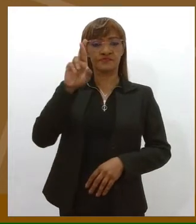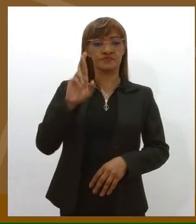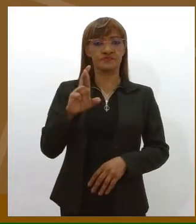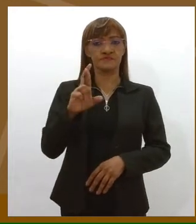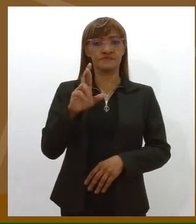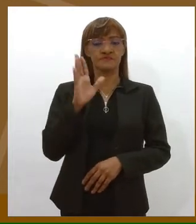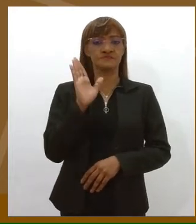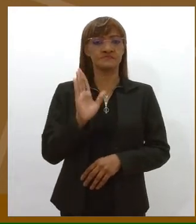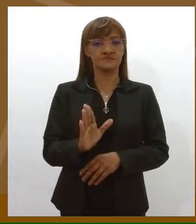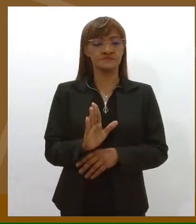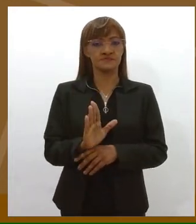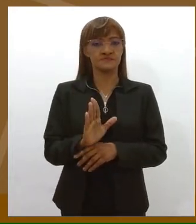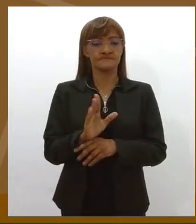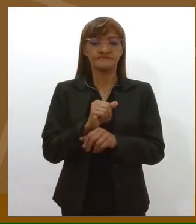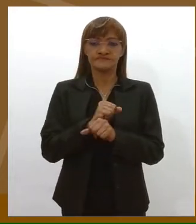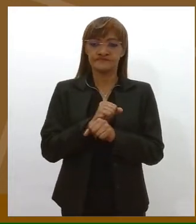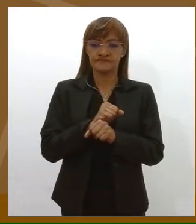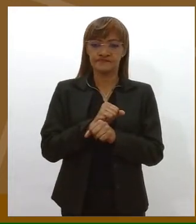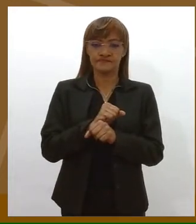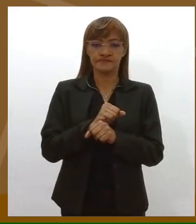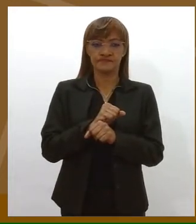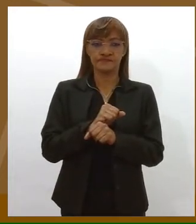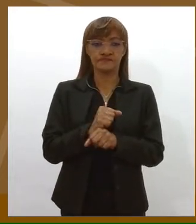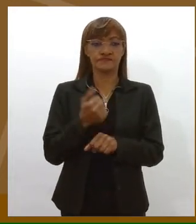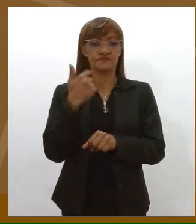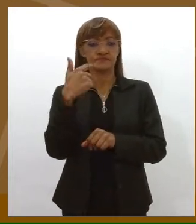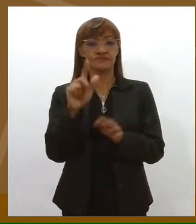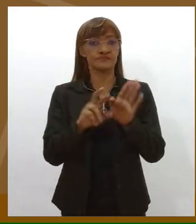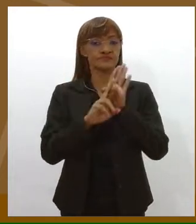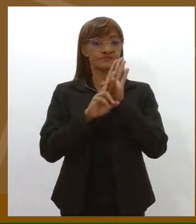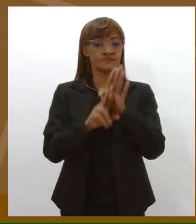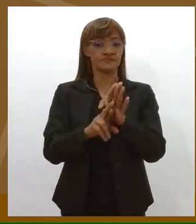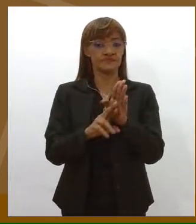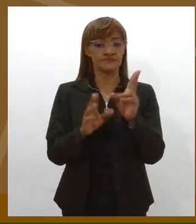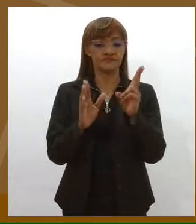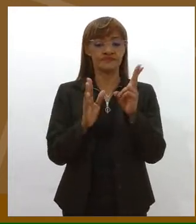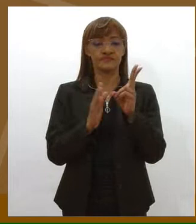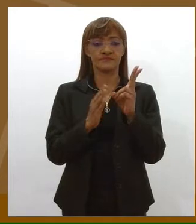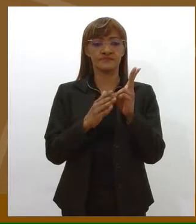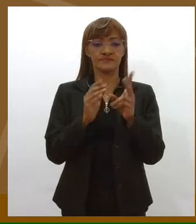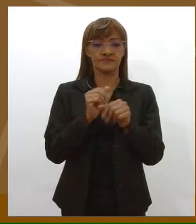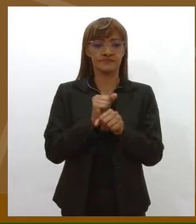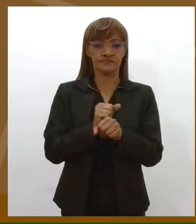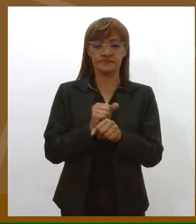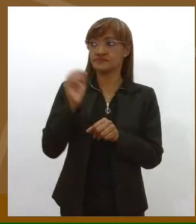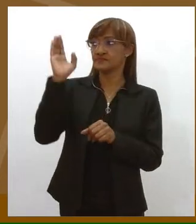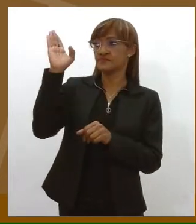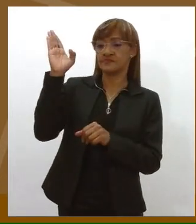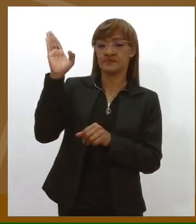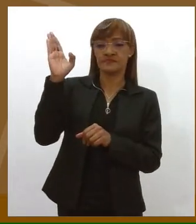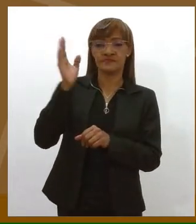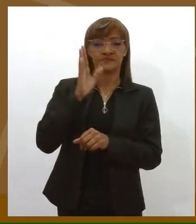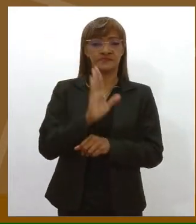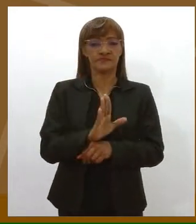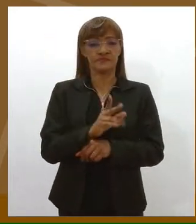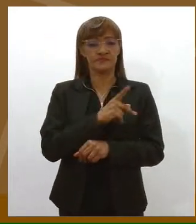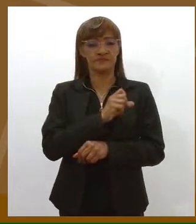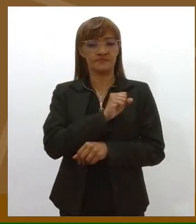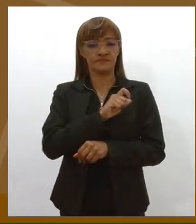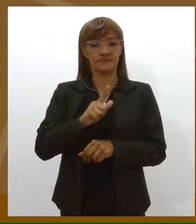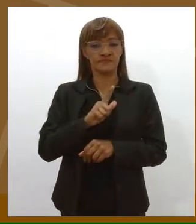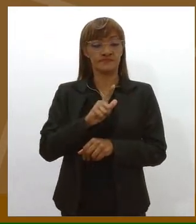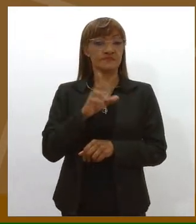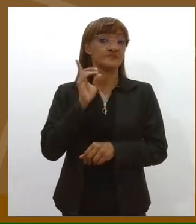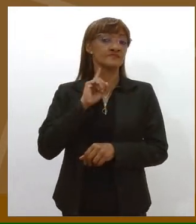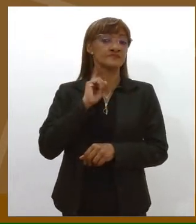Tropicais do Brasil. Outra representante indígena foi eleita, Célia Chacriabá, do PSOL de Minas Gerais. Ela é